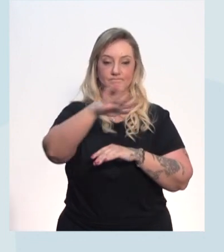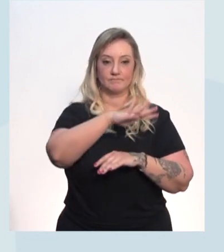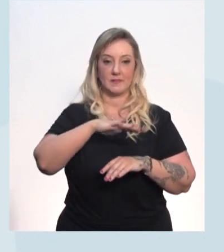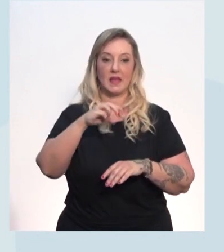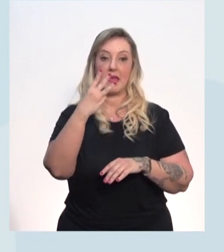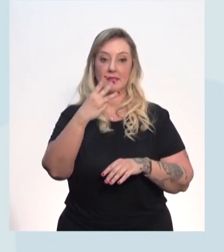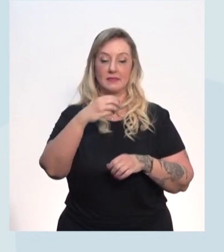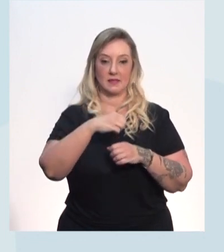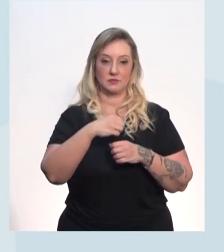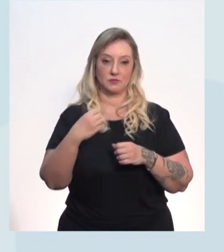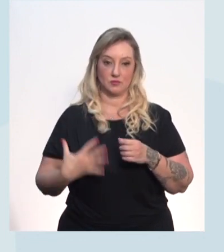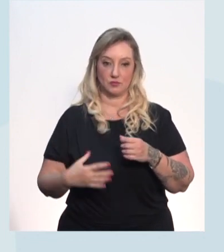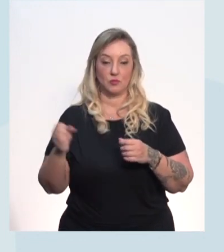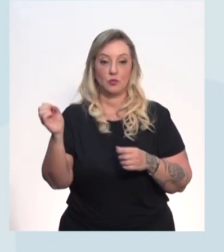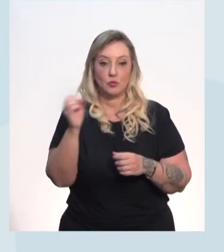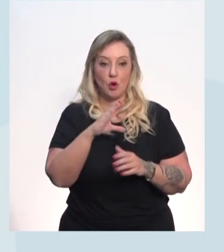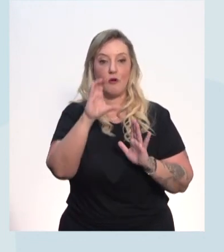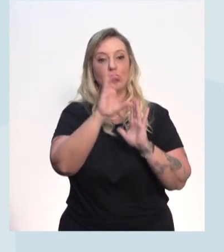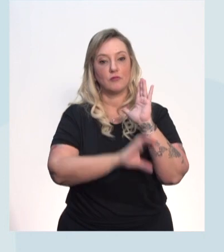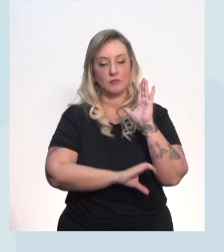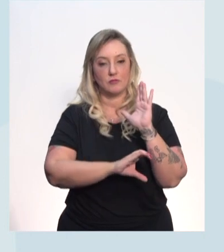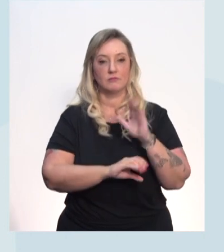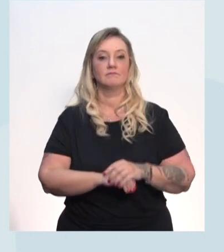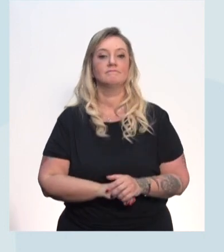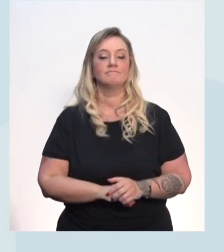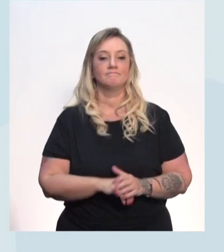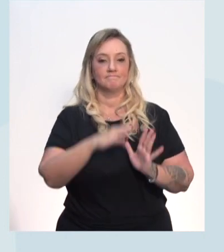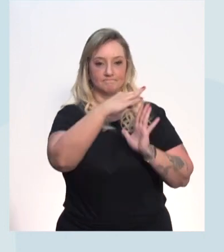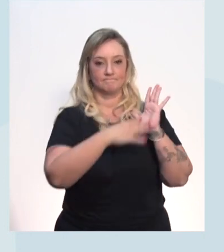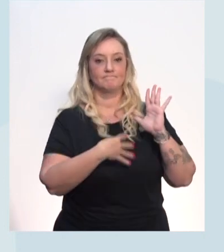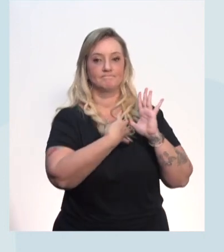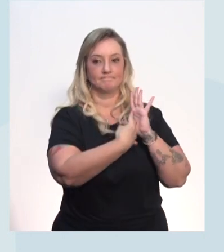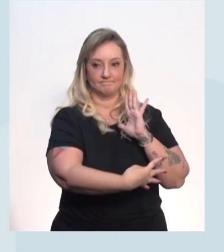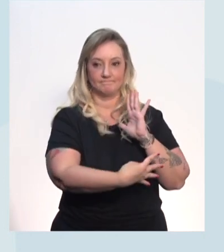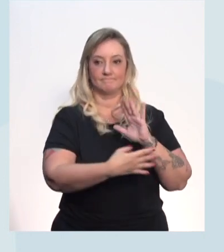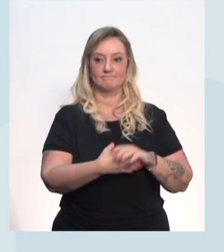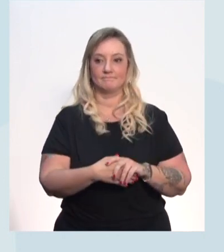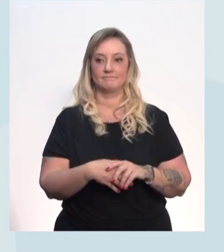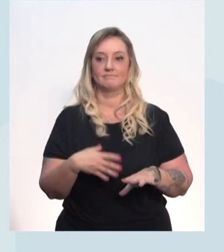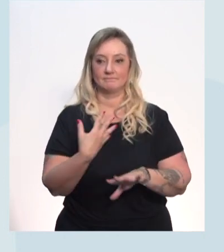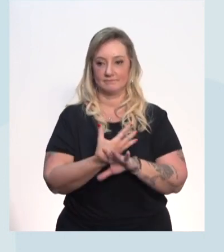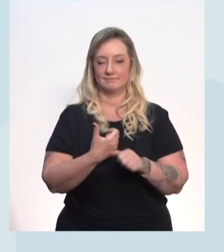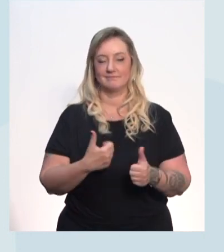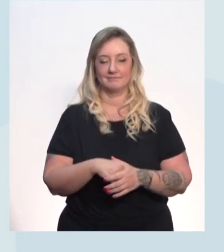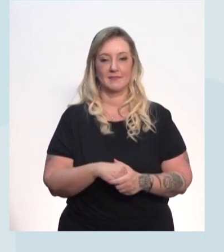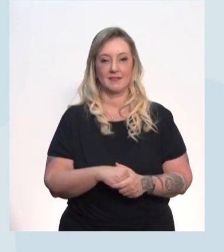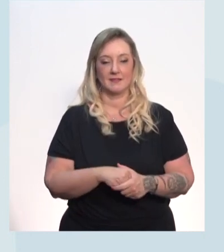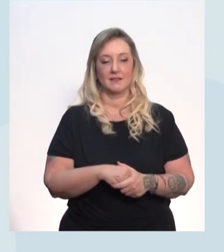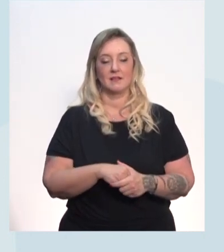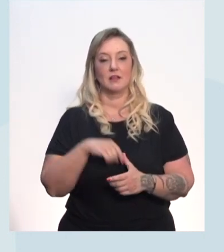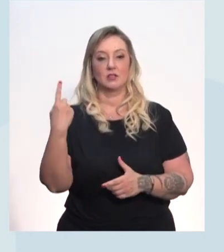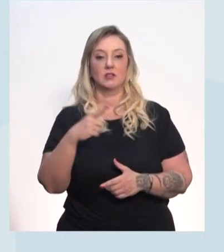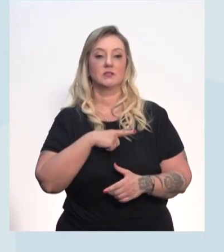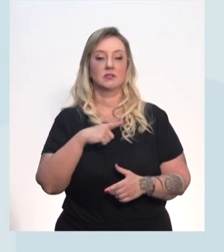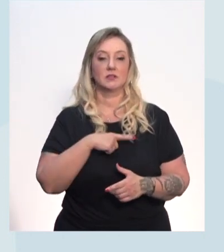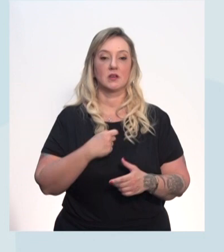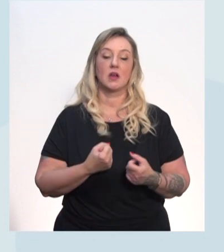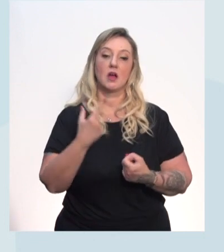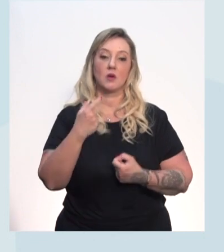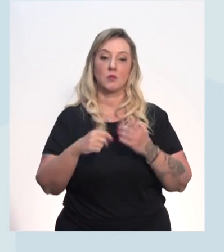lá. Então, nós temos pautas que são específicas dos componentes curriculares, algumas pautas também por área